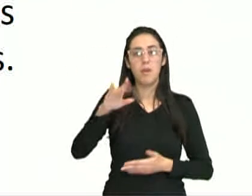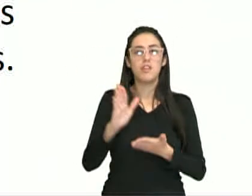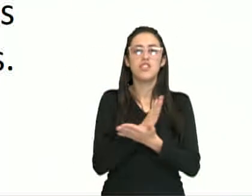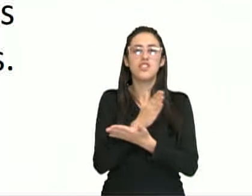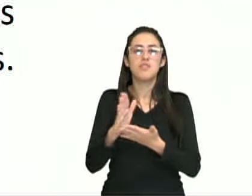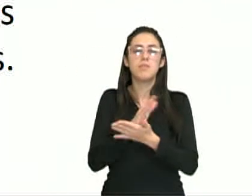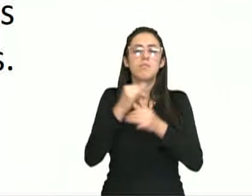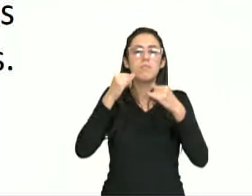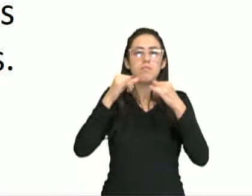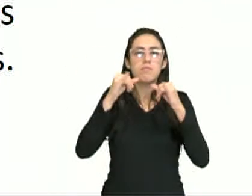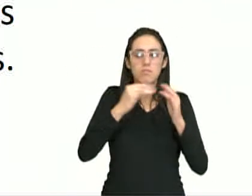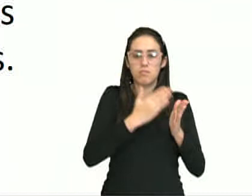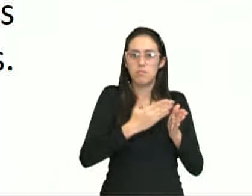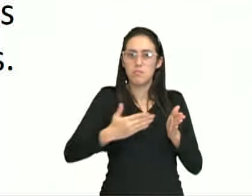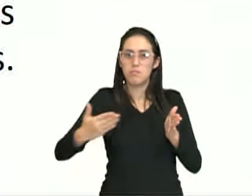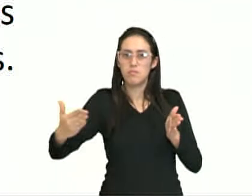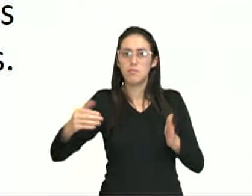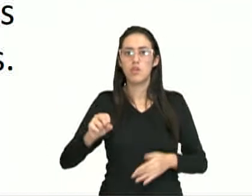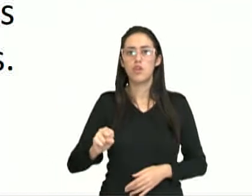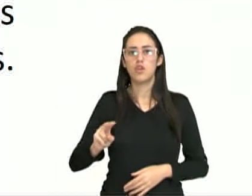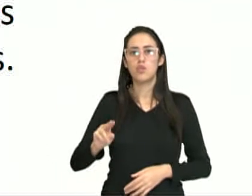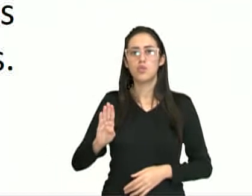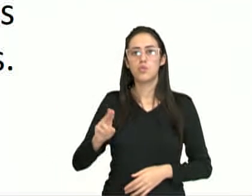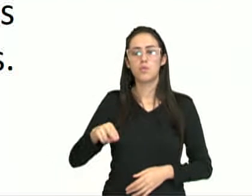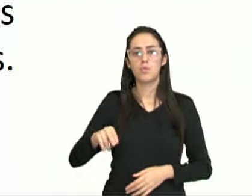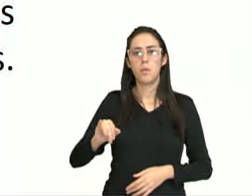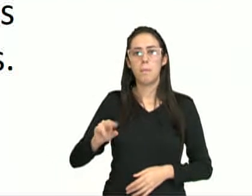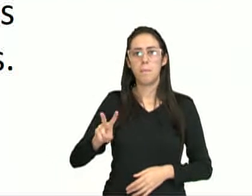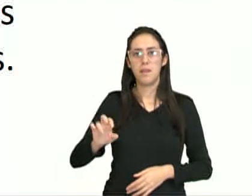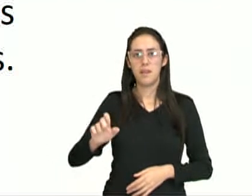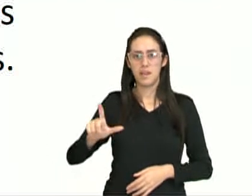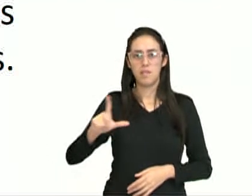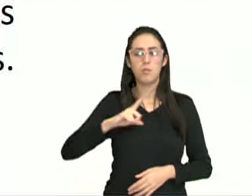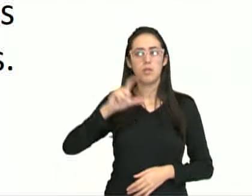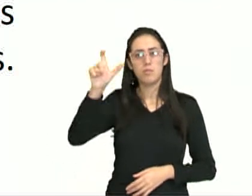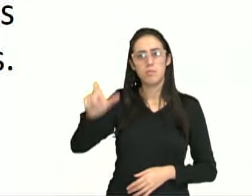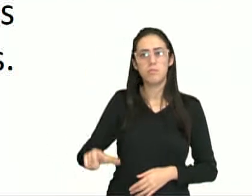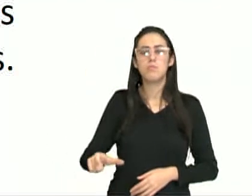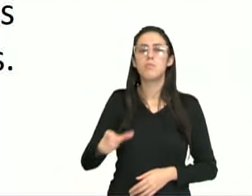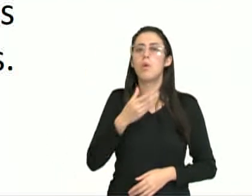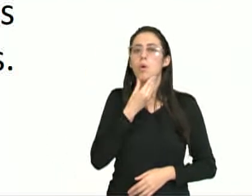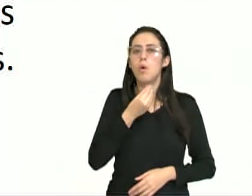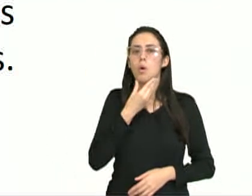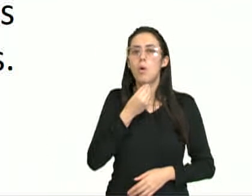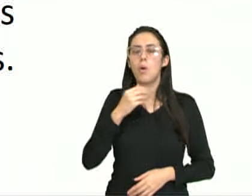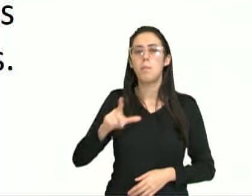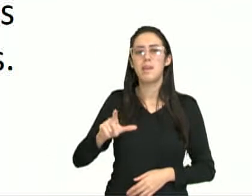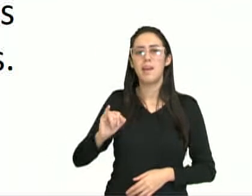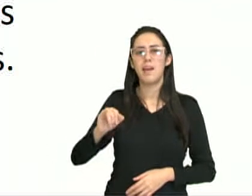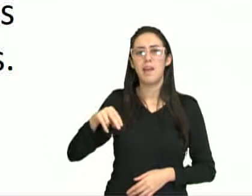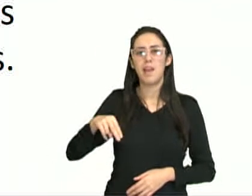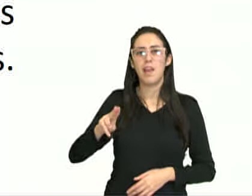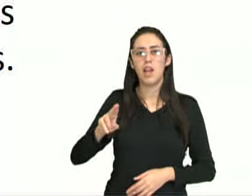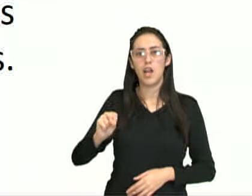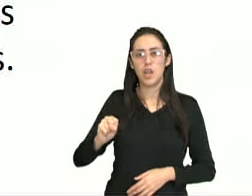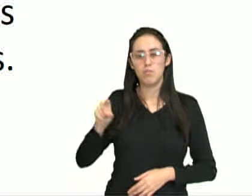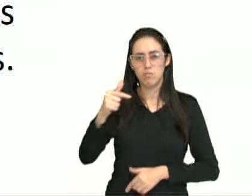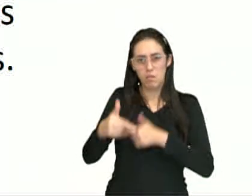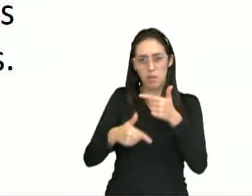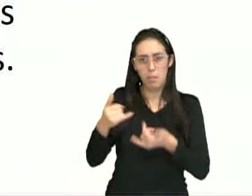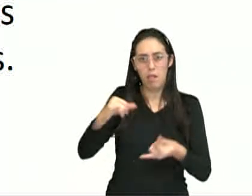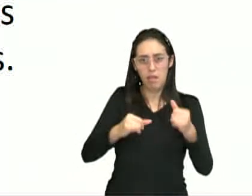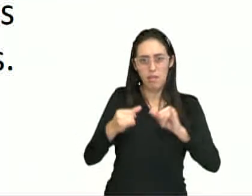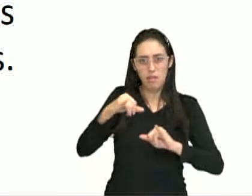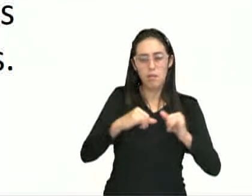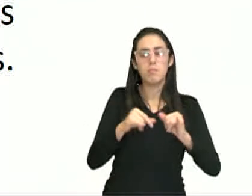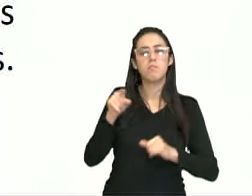eletrônica por meio dos subníveis energéticos. O químico americano Linus Carl Pauling propôs um diagrama prático que